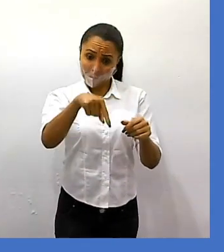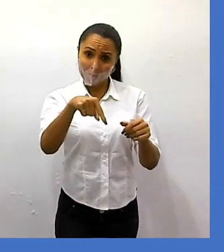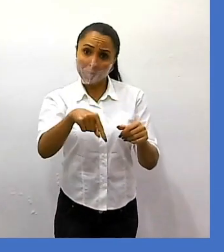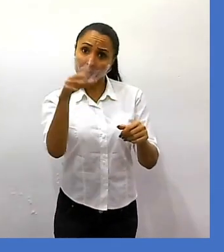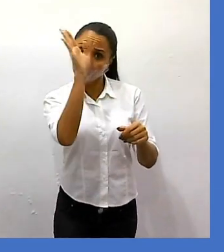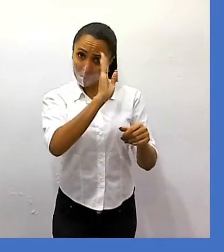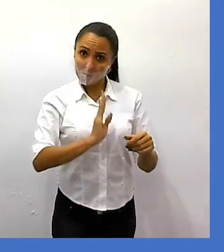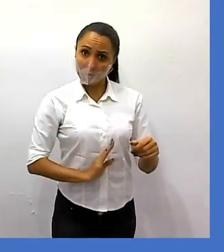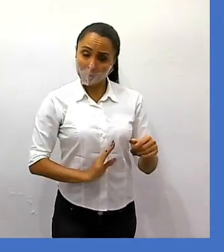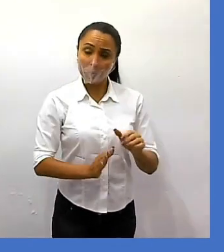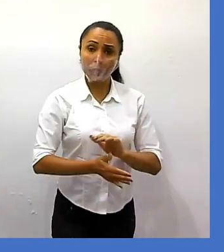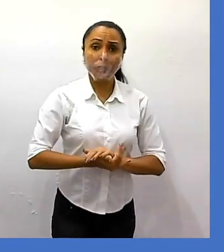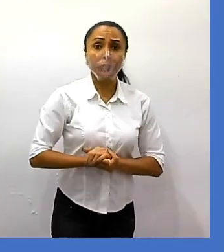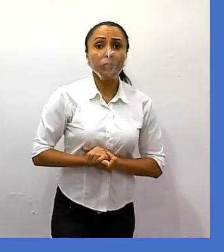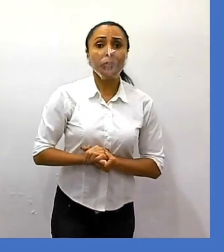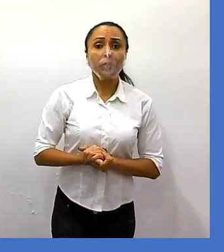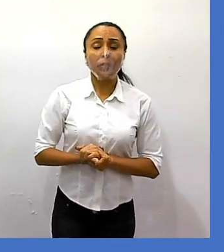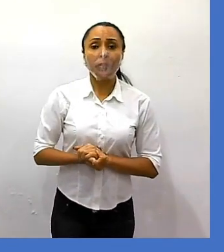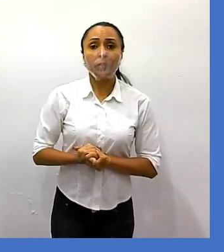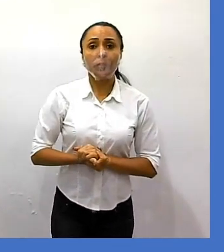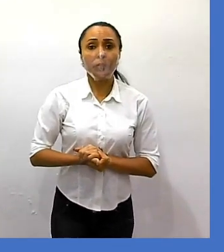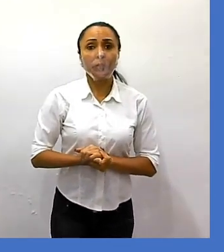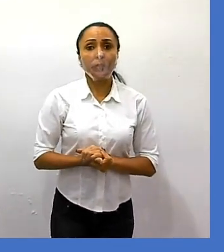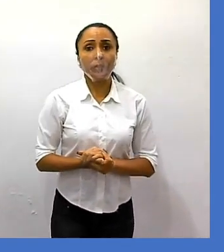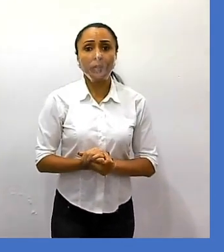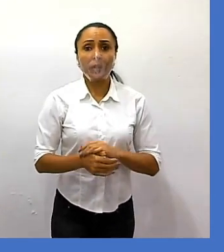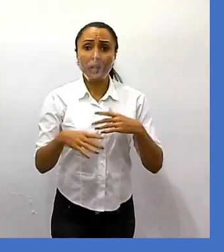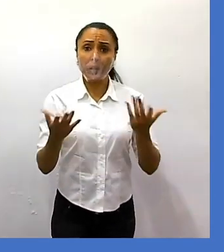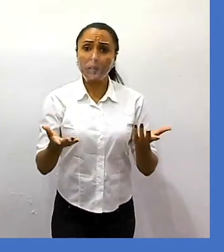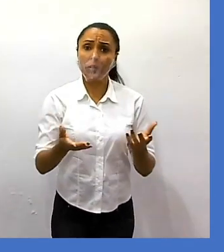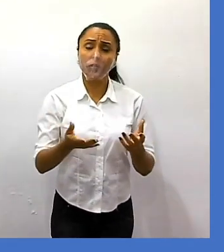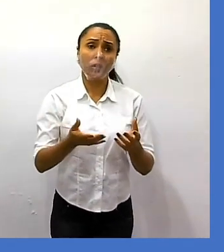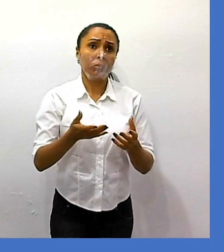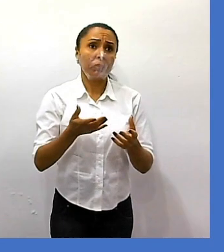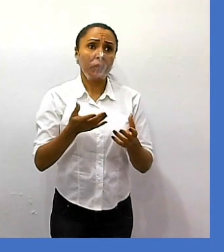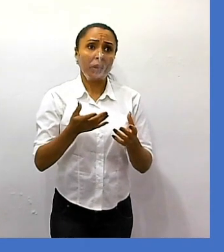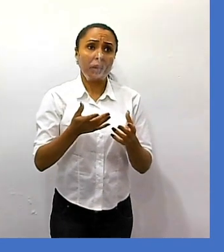Brasil, eles acabam